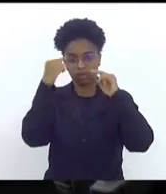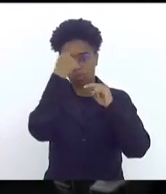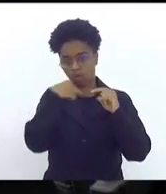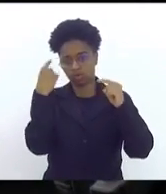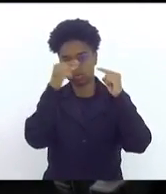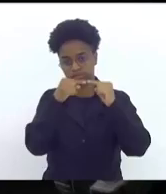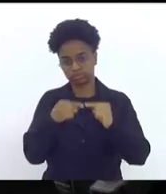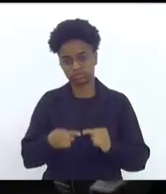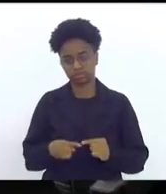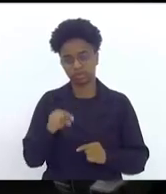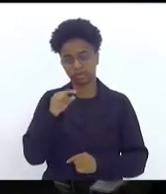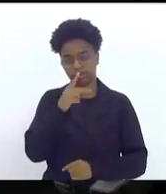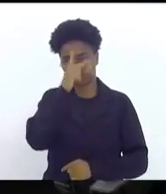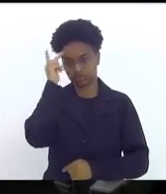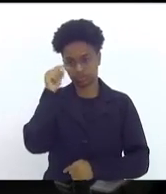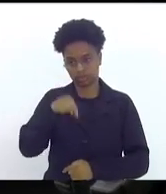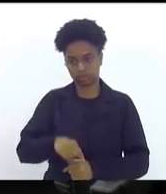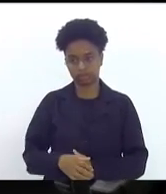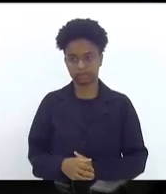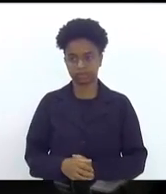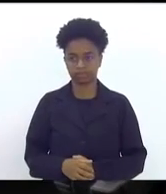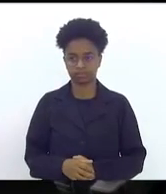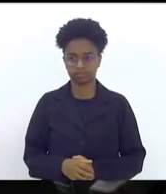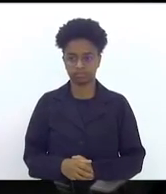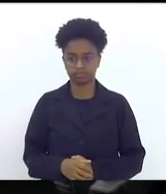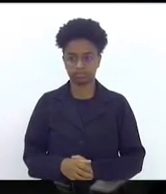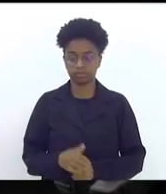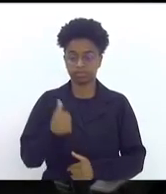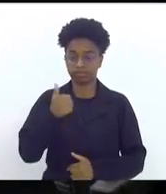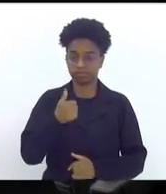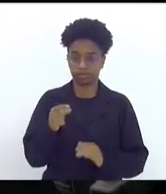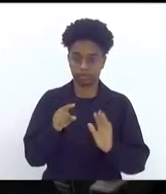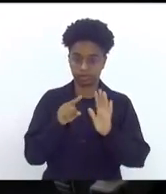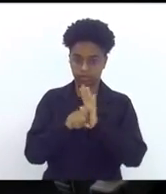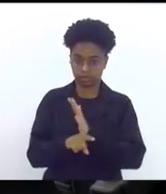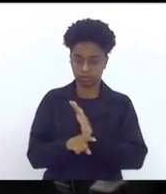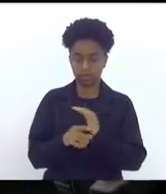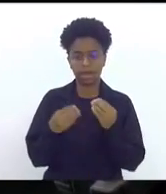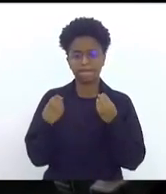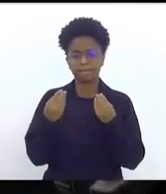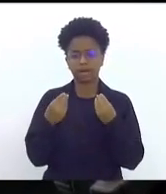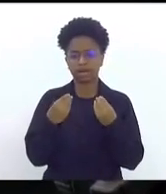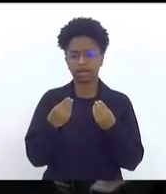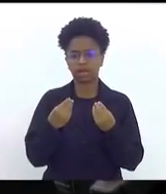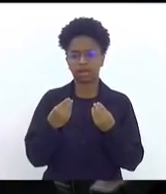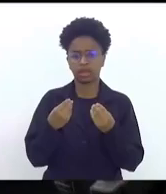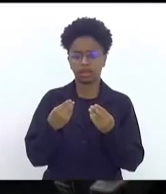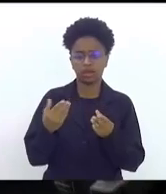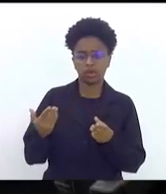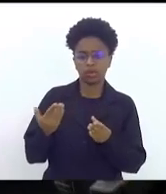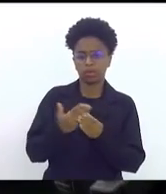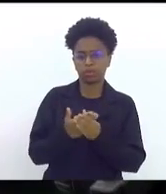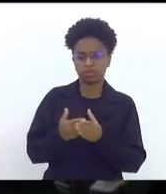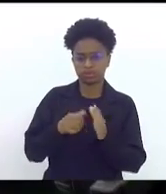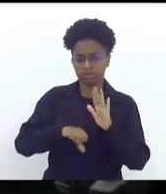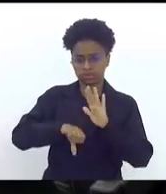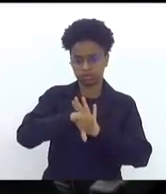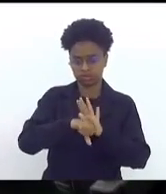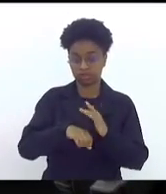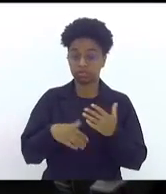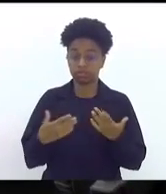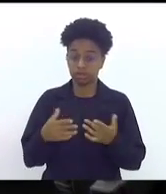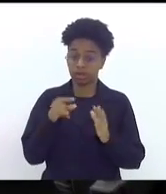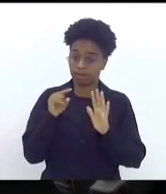estado. Pois bem, a primeira pergunta, a que se destina um processo criminal? Essa indagação, naturalmente, ela poderá